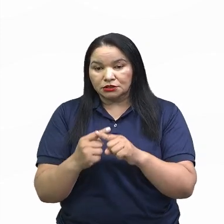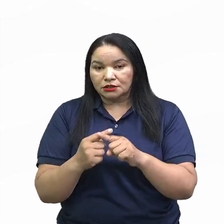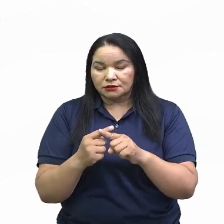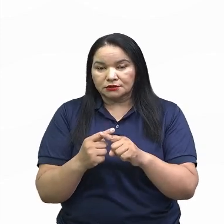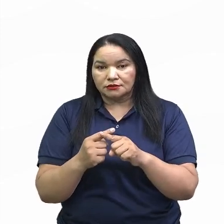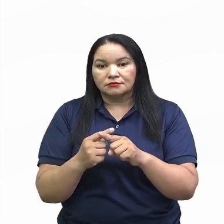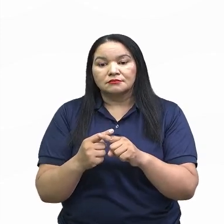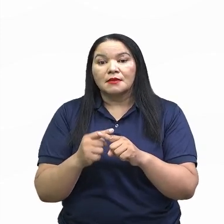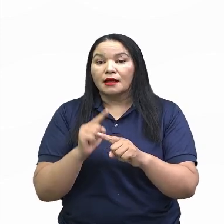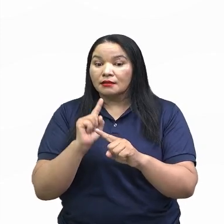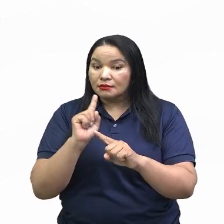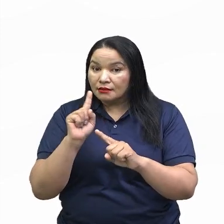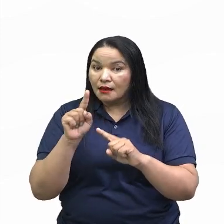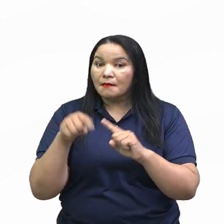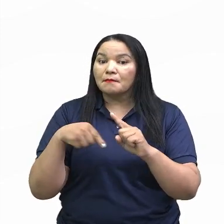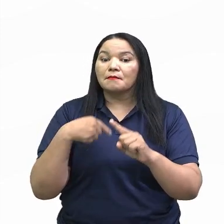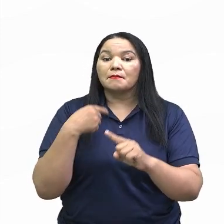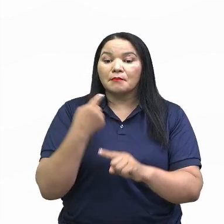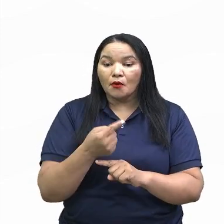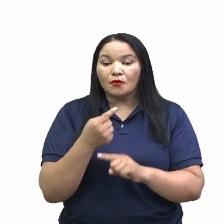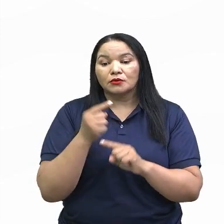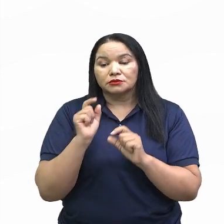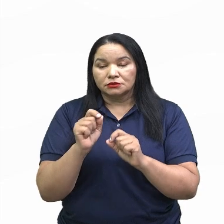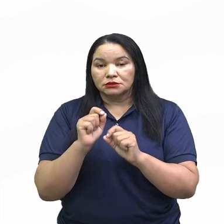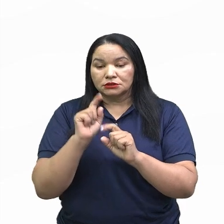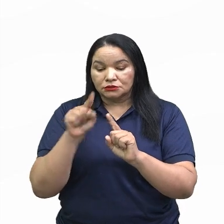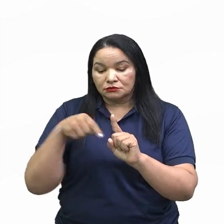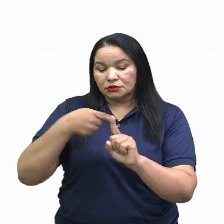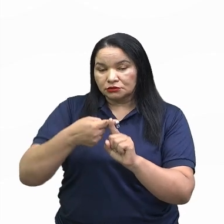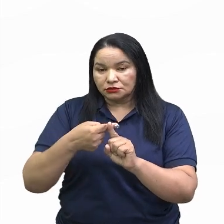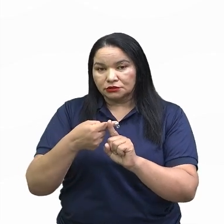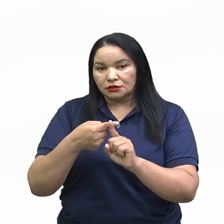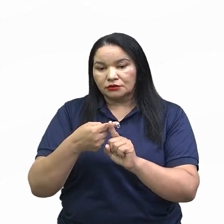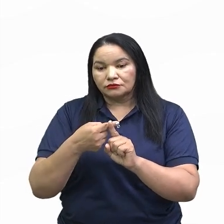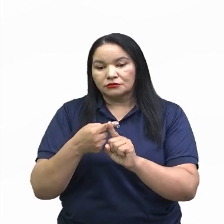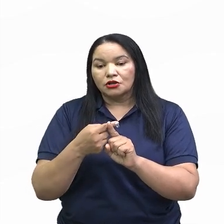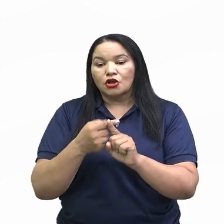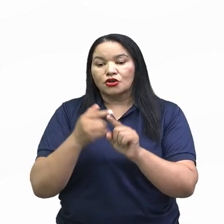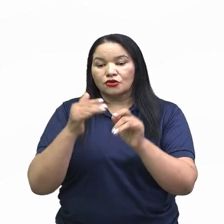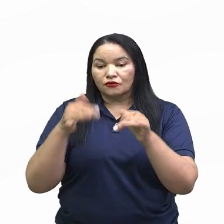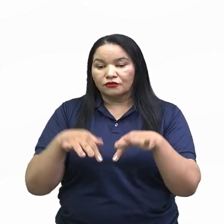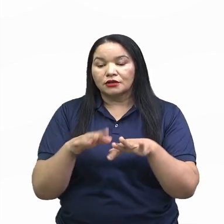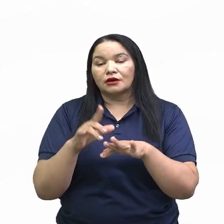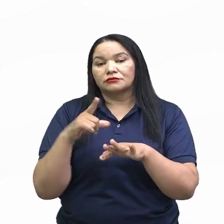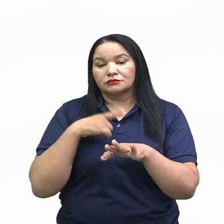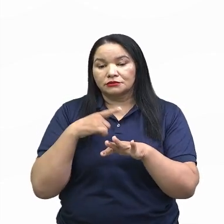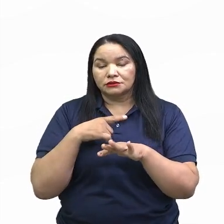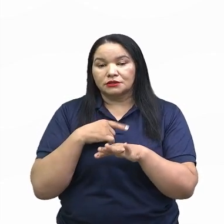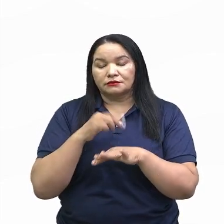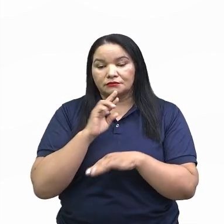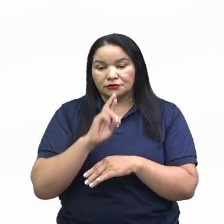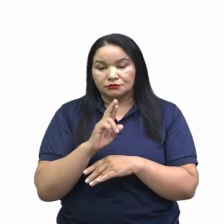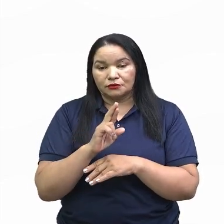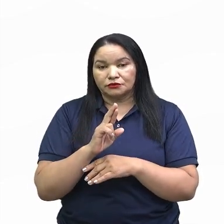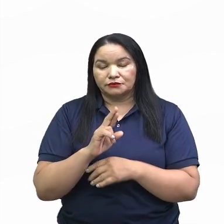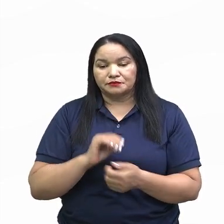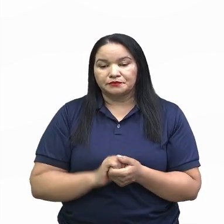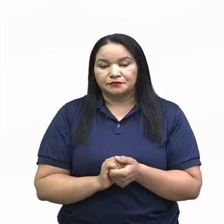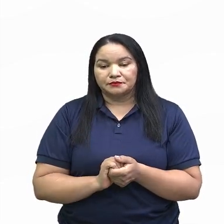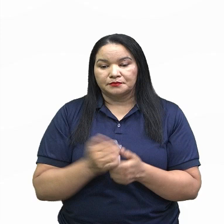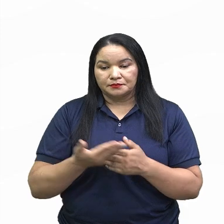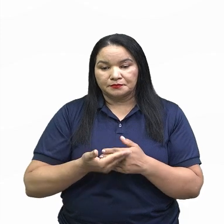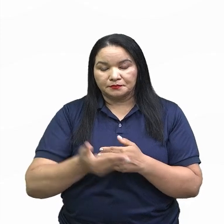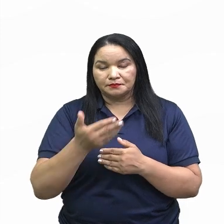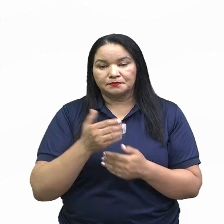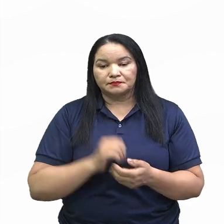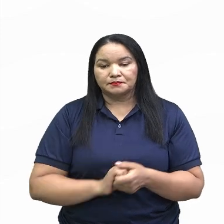para depois somente fazer a adição. E, por último, você vai ter ali o resultado. Mas, avançando aqui